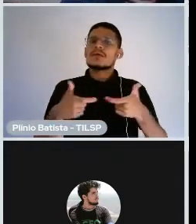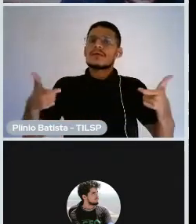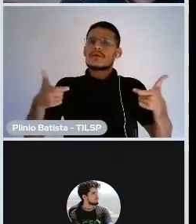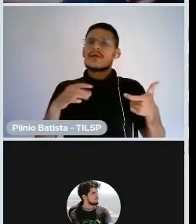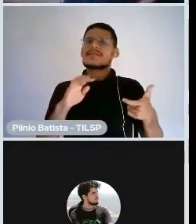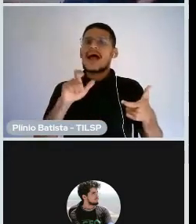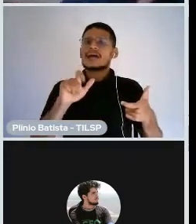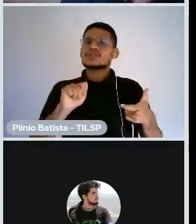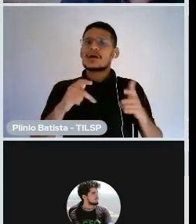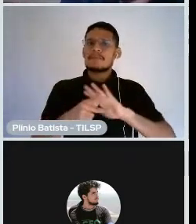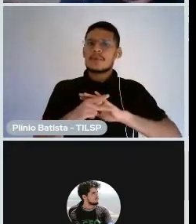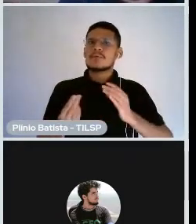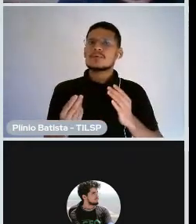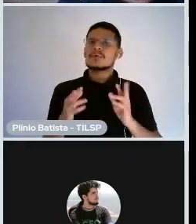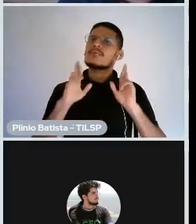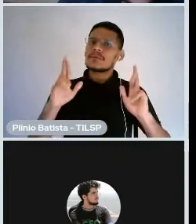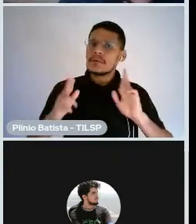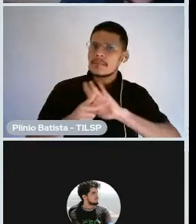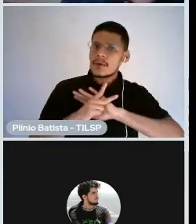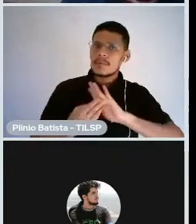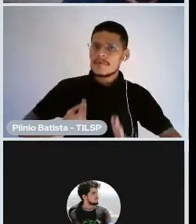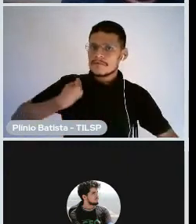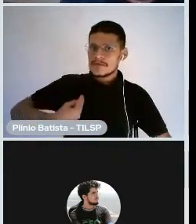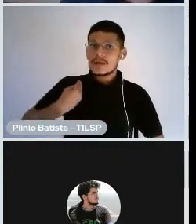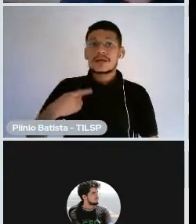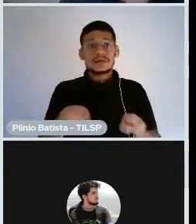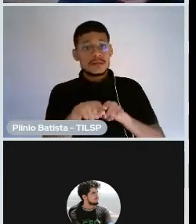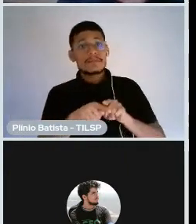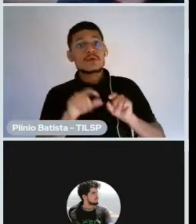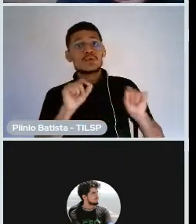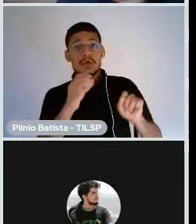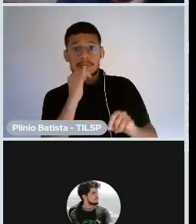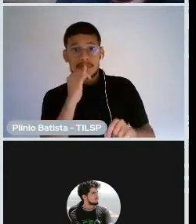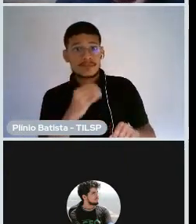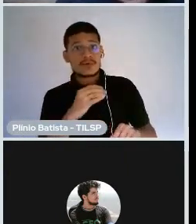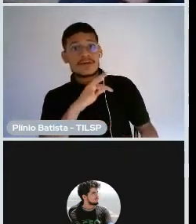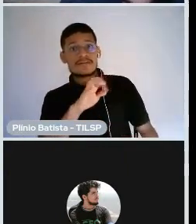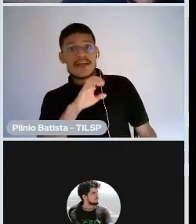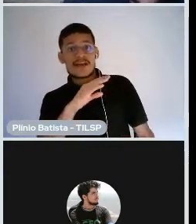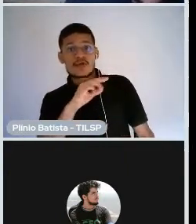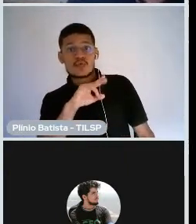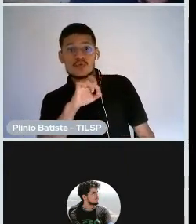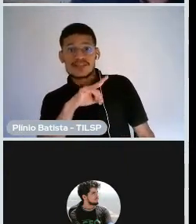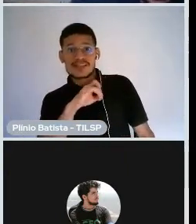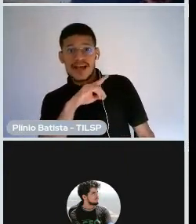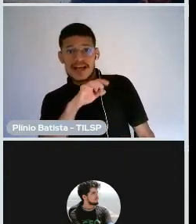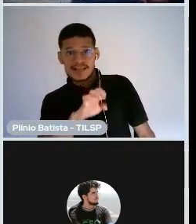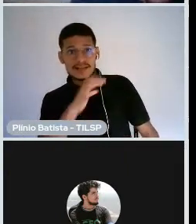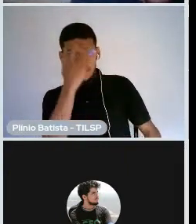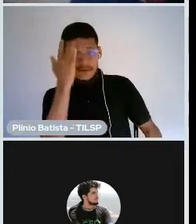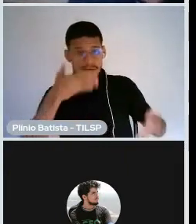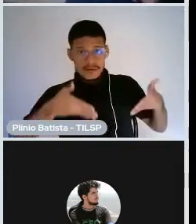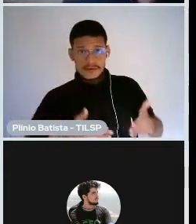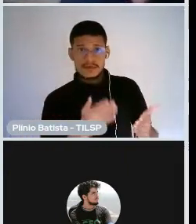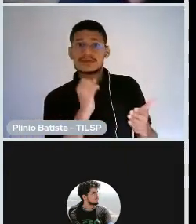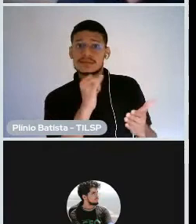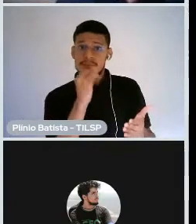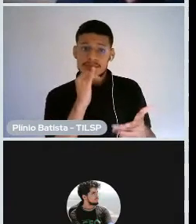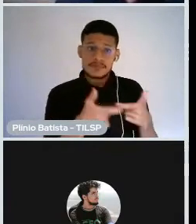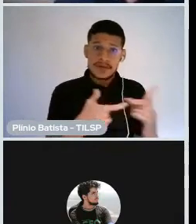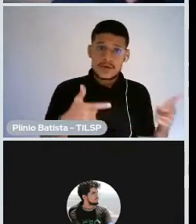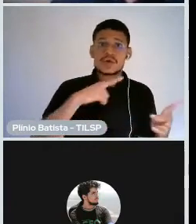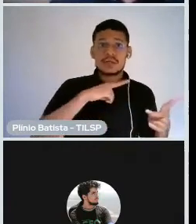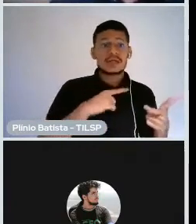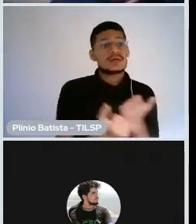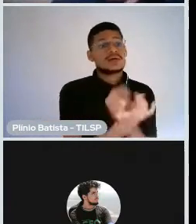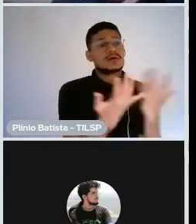fecundidade vai ser totalmente relacionada à quantidade de pessoas que nascem, né? Se você tem uma taxa de fecundidade maior, você tem um número maior de filhos por mulher e você vai ter uma